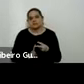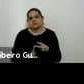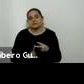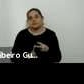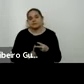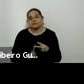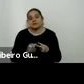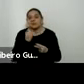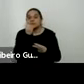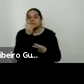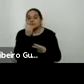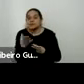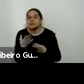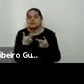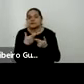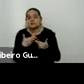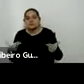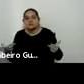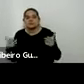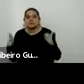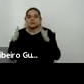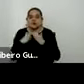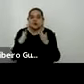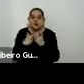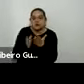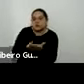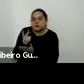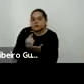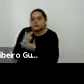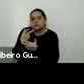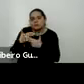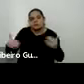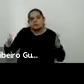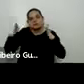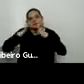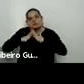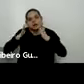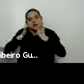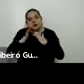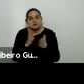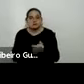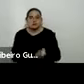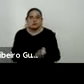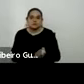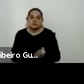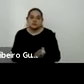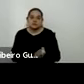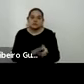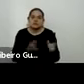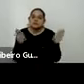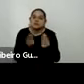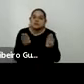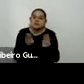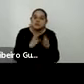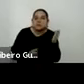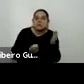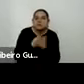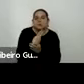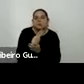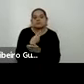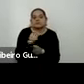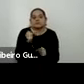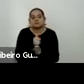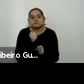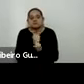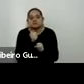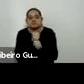benefícios domésticos, ou seja, compras domésticas, até mesmo compra de cimento e tijolos para